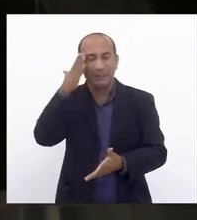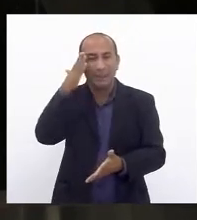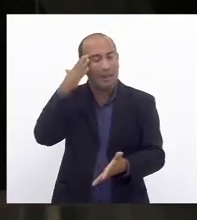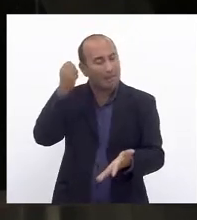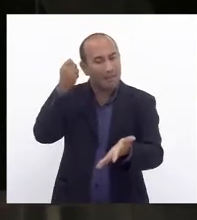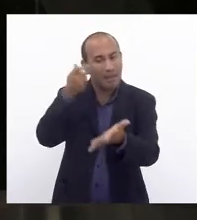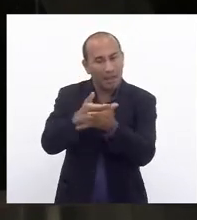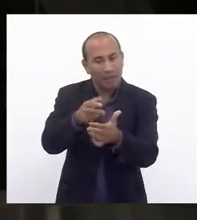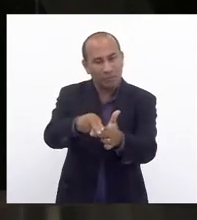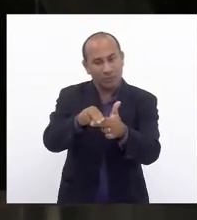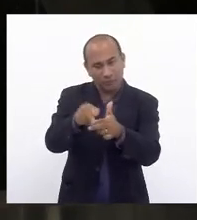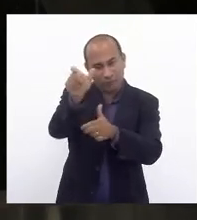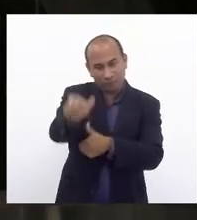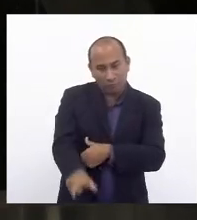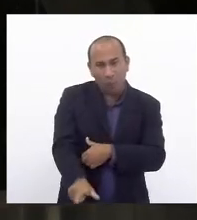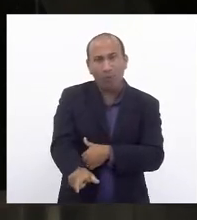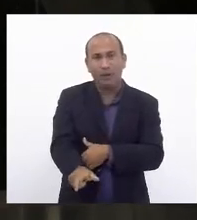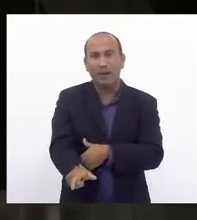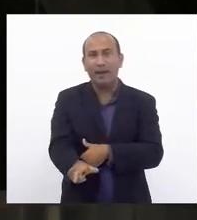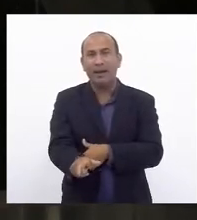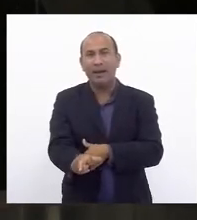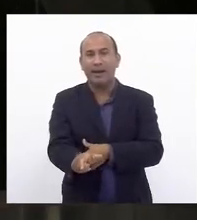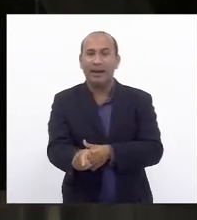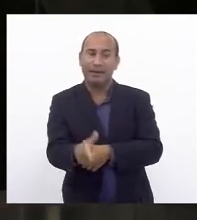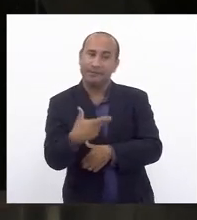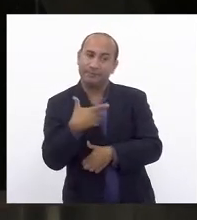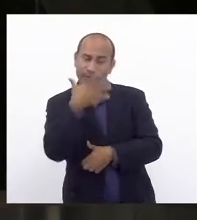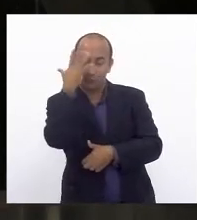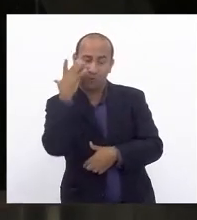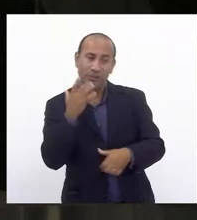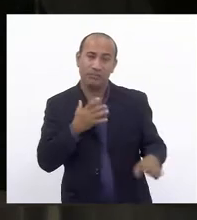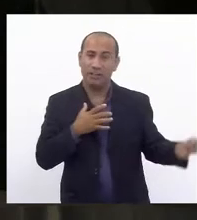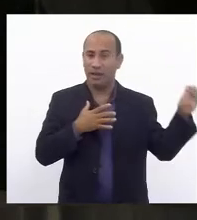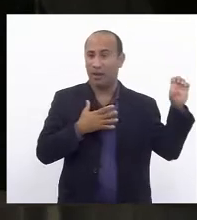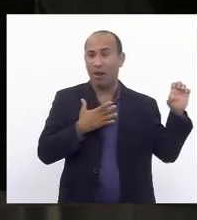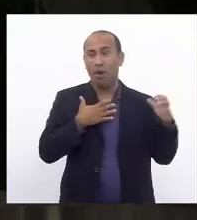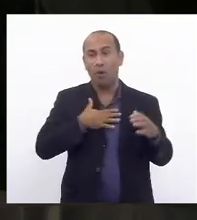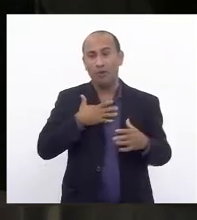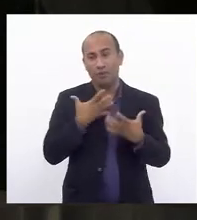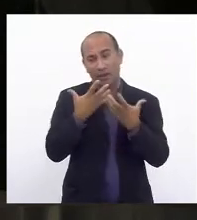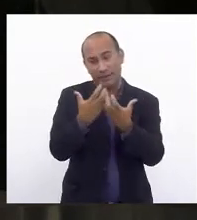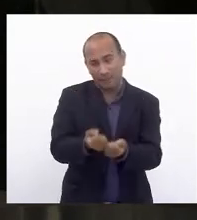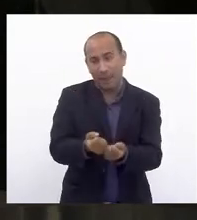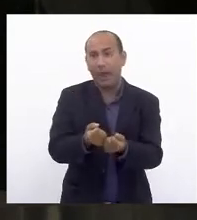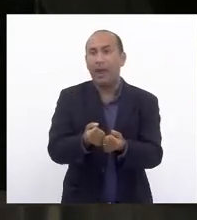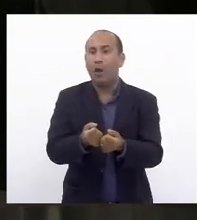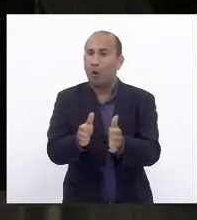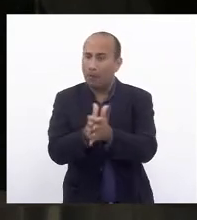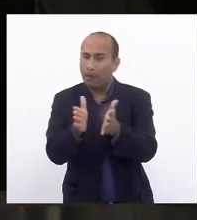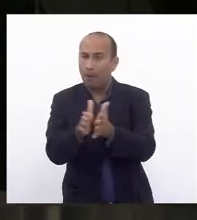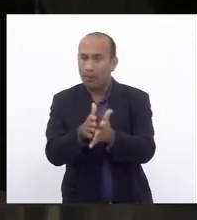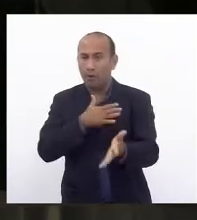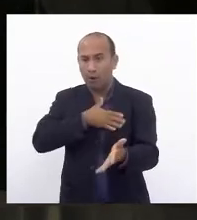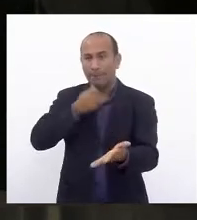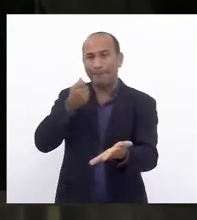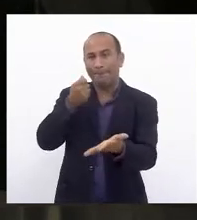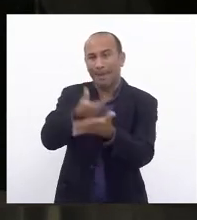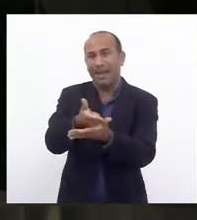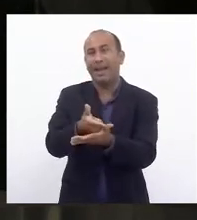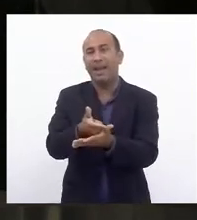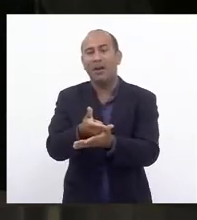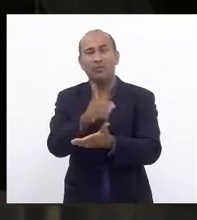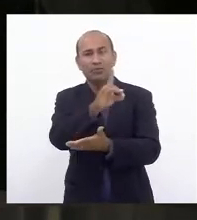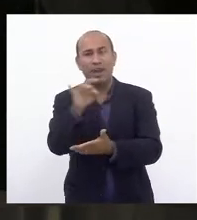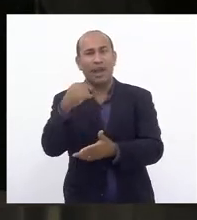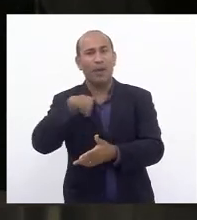aquilo. Quem gosta de dar as coisas dos outros é gente de esquerda. Agora, o pobre gosta de pagar. Teve uma vez que eu estava lá em Nova